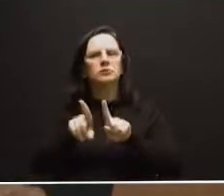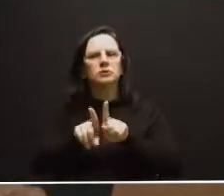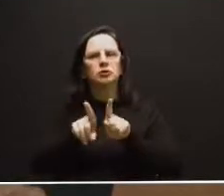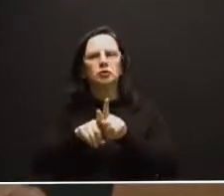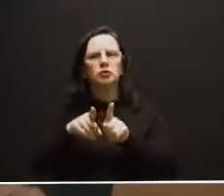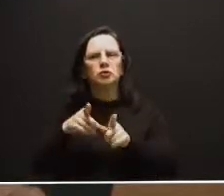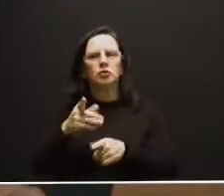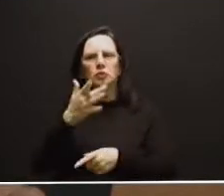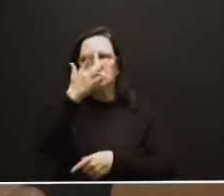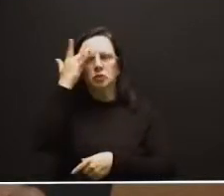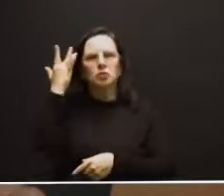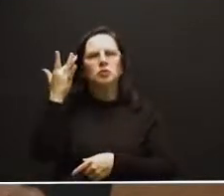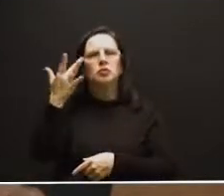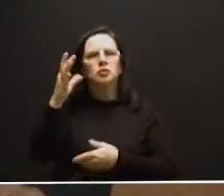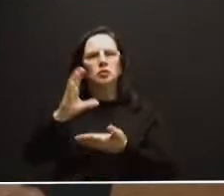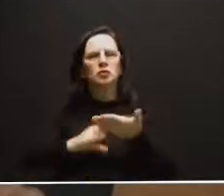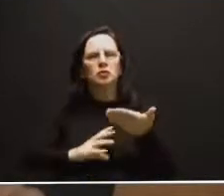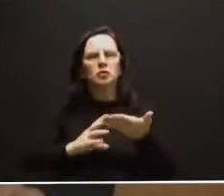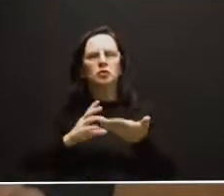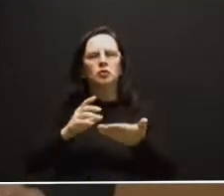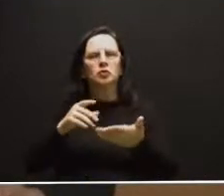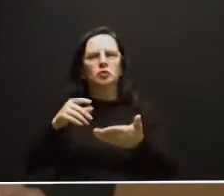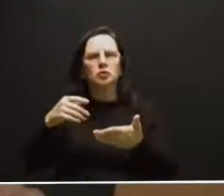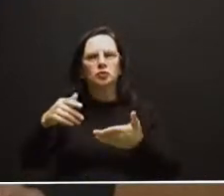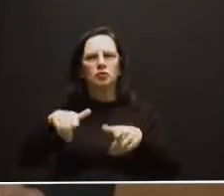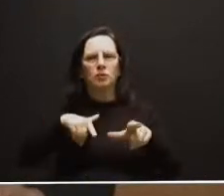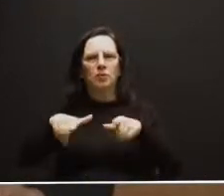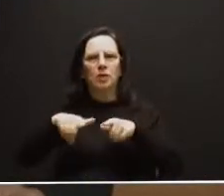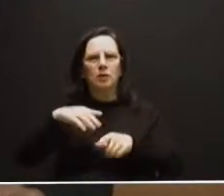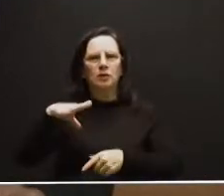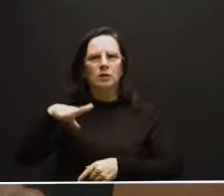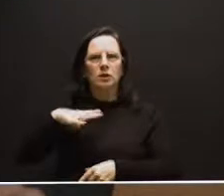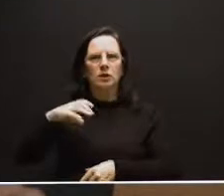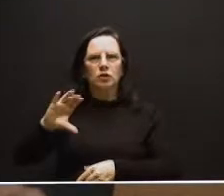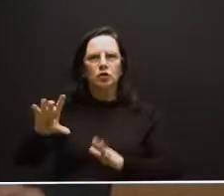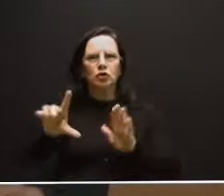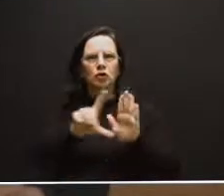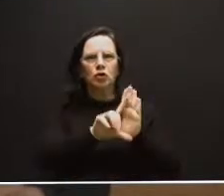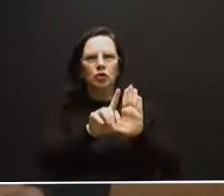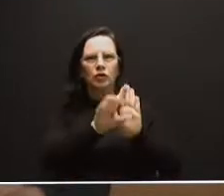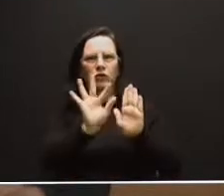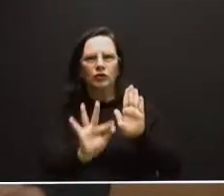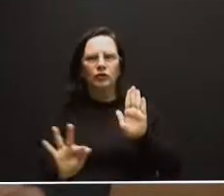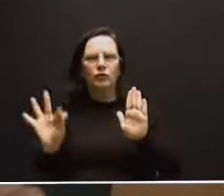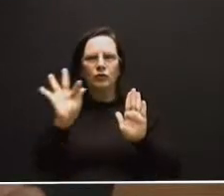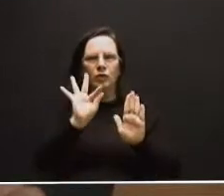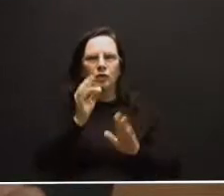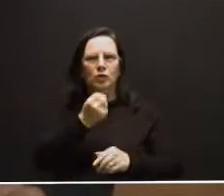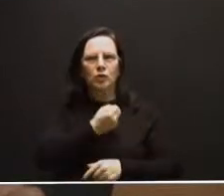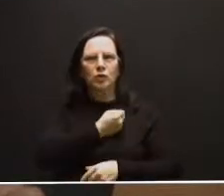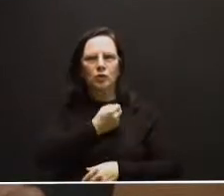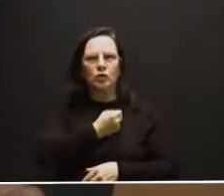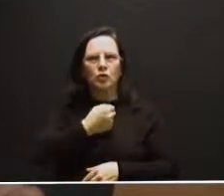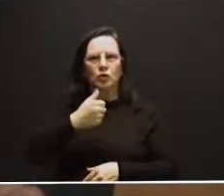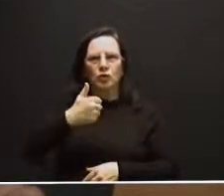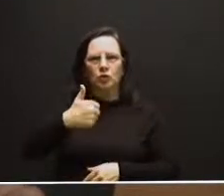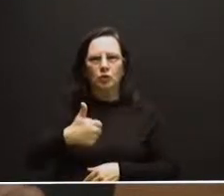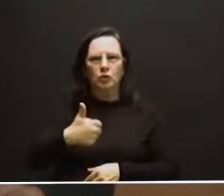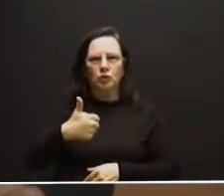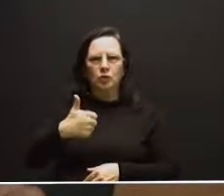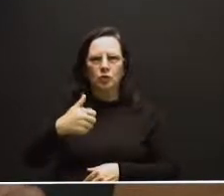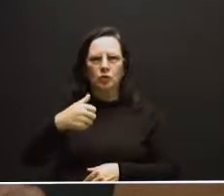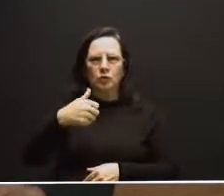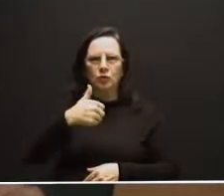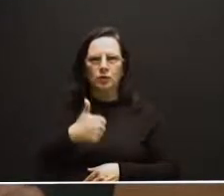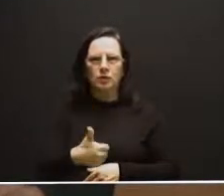prestadoras de serviços públicos no município para cumprimento da lei federal federal número 1.000 mil